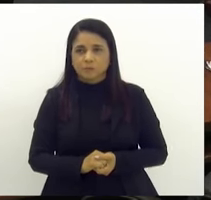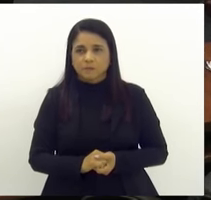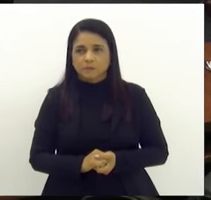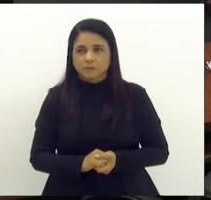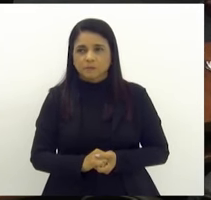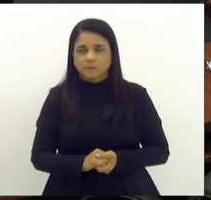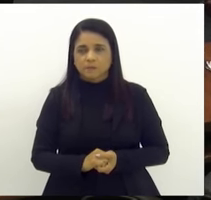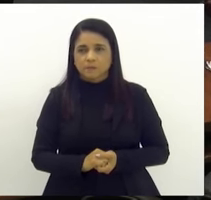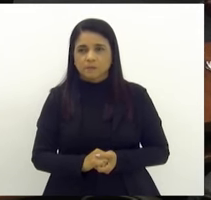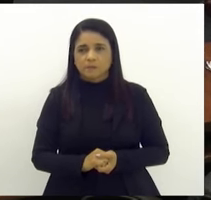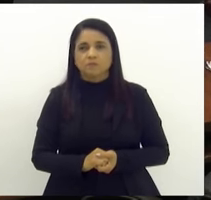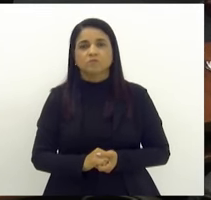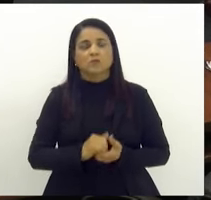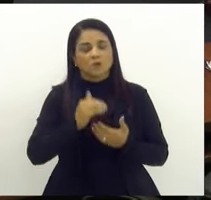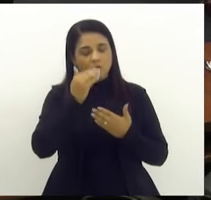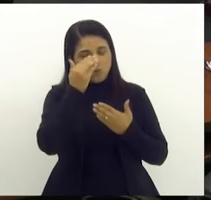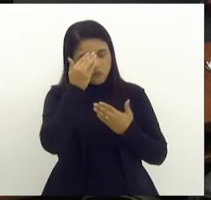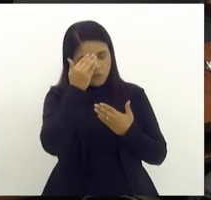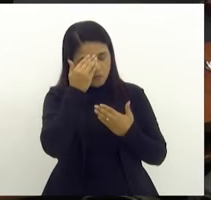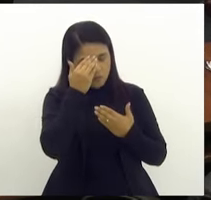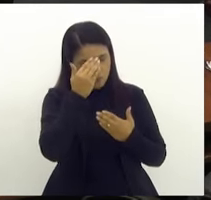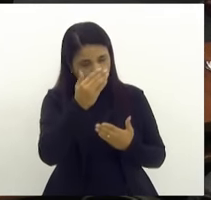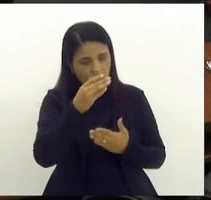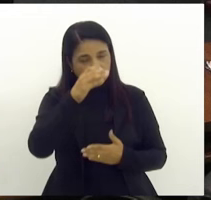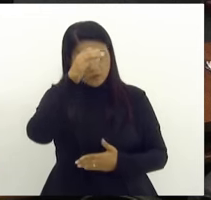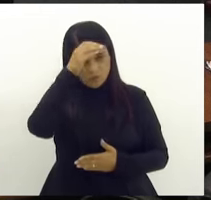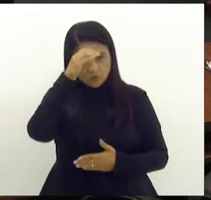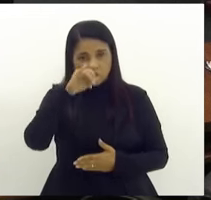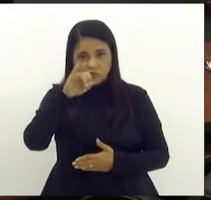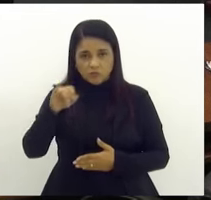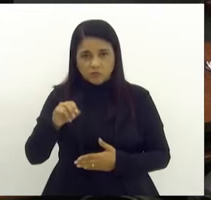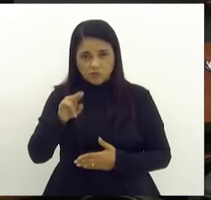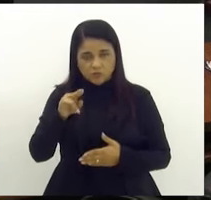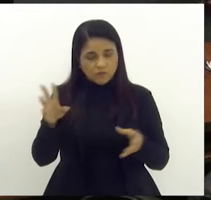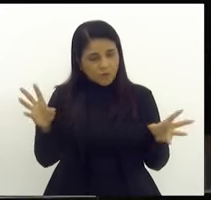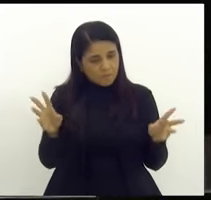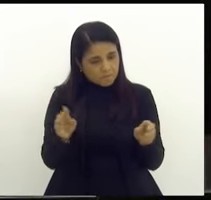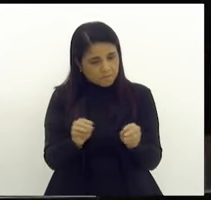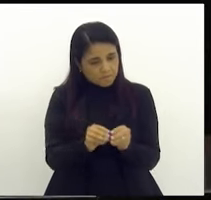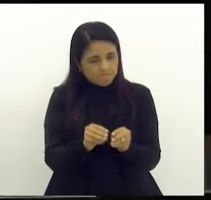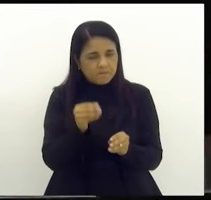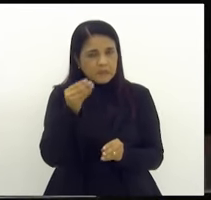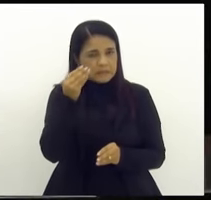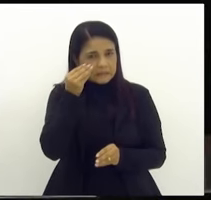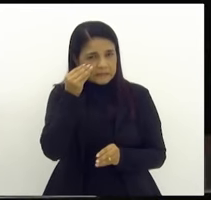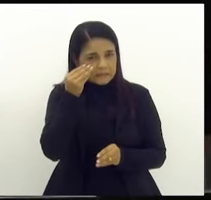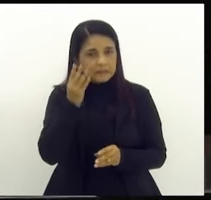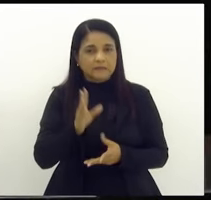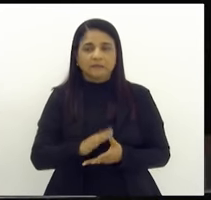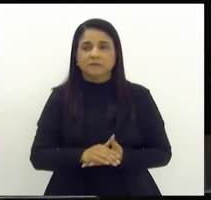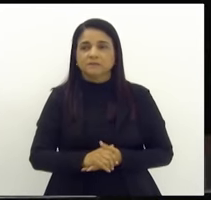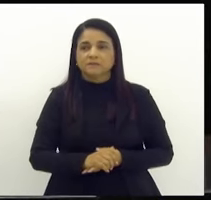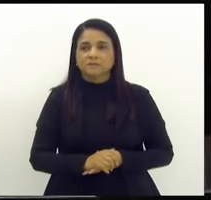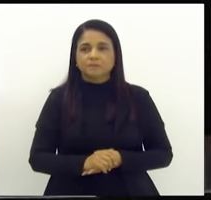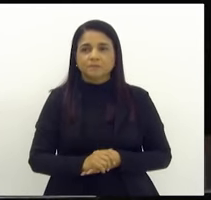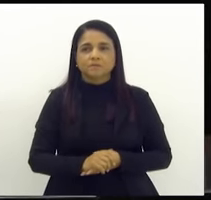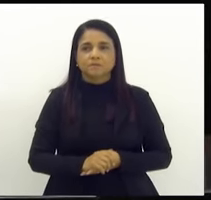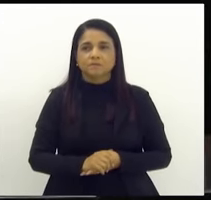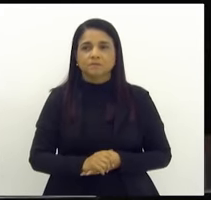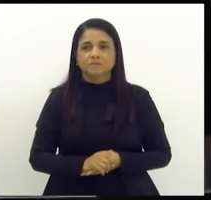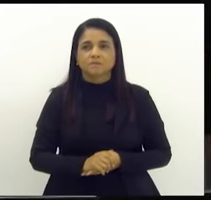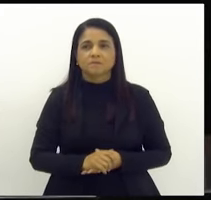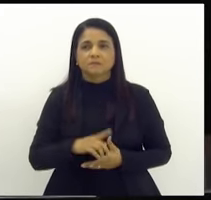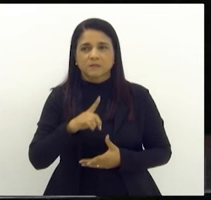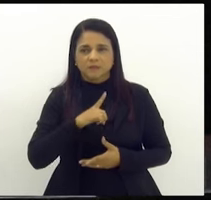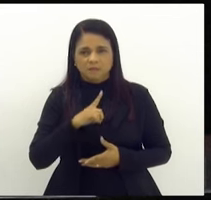agora Obrigada querida tia Ju vou tentar ser o mais disciplinada possível porque acho que